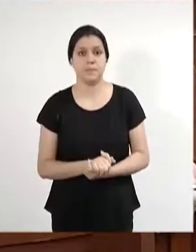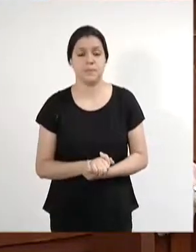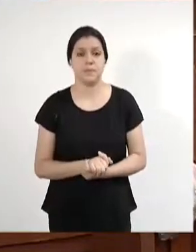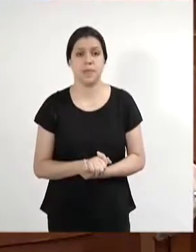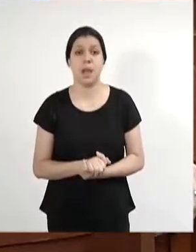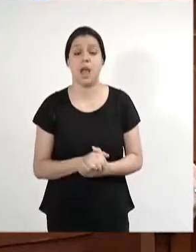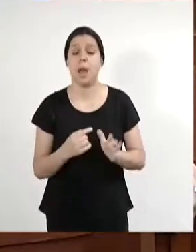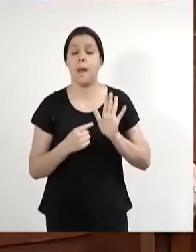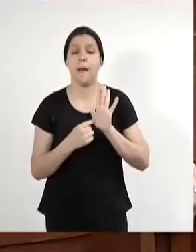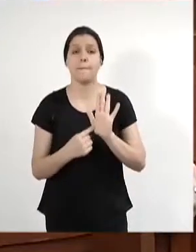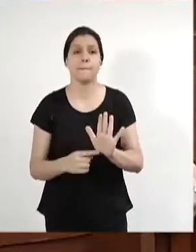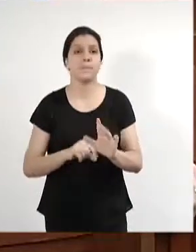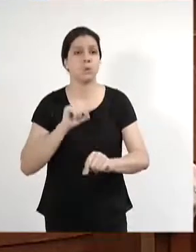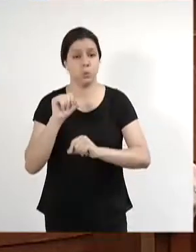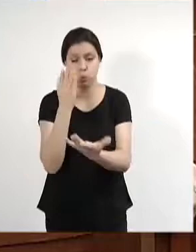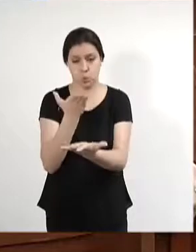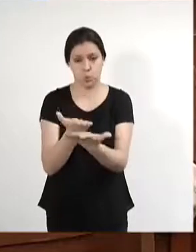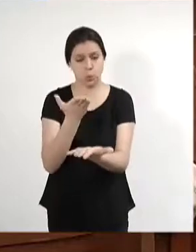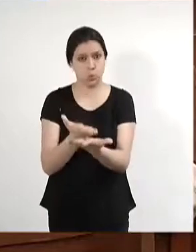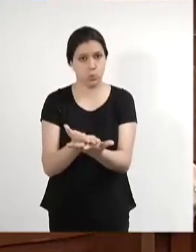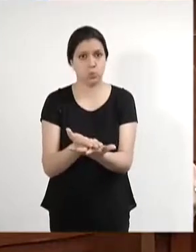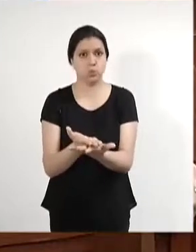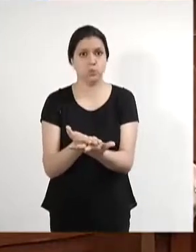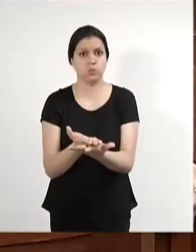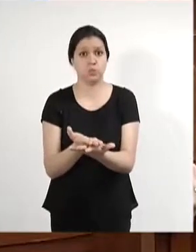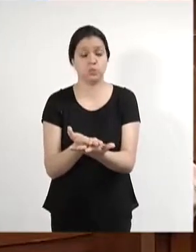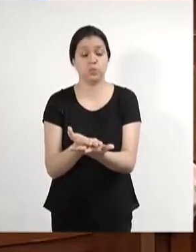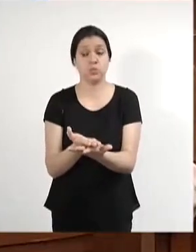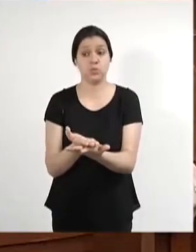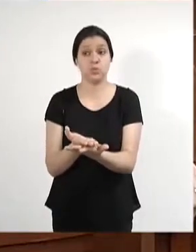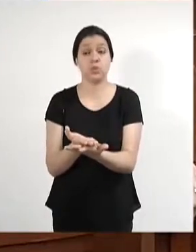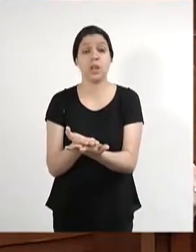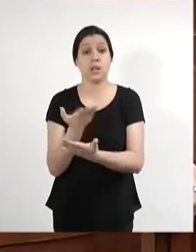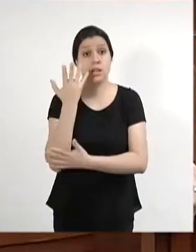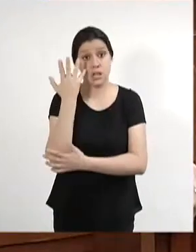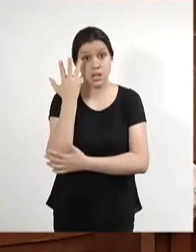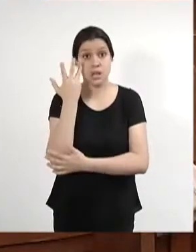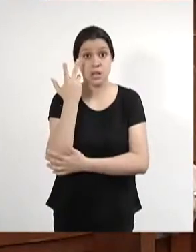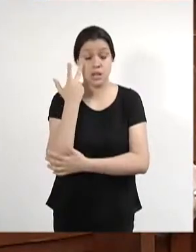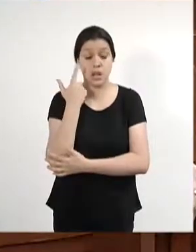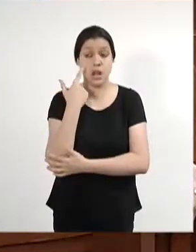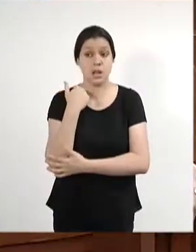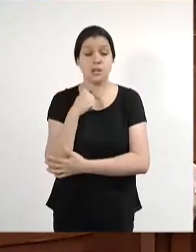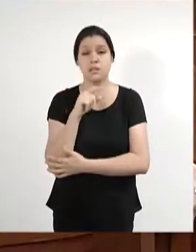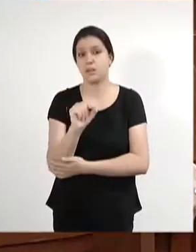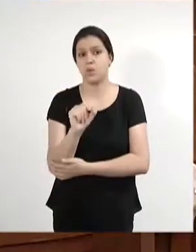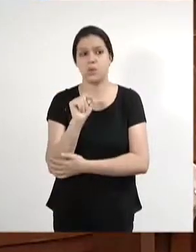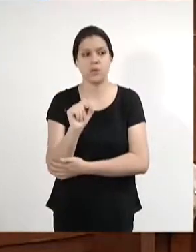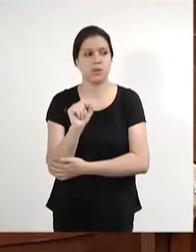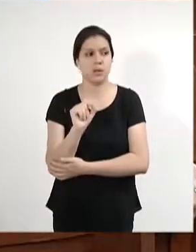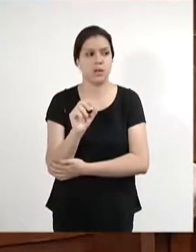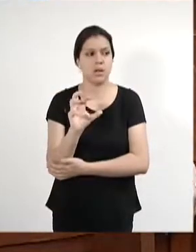Foi apresentado um estudo onde as crianças assimilam